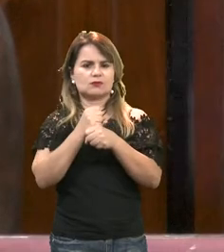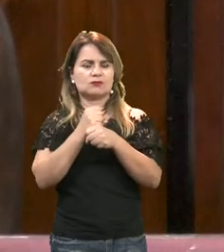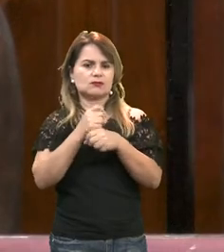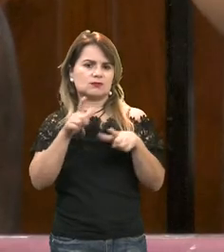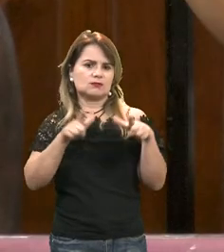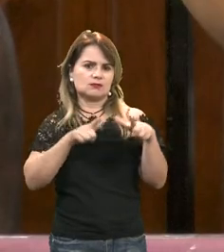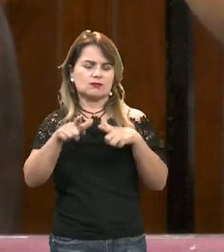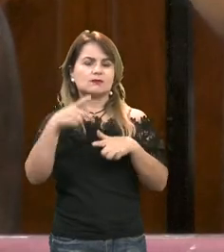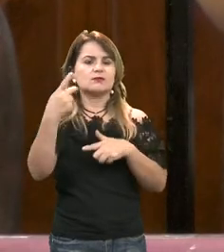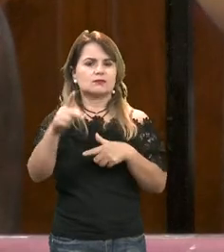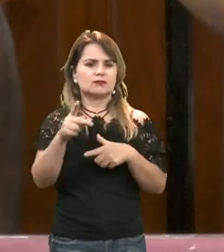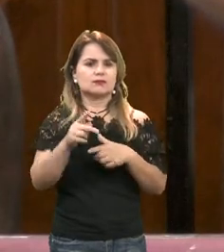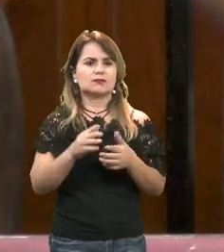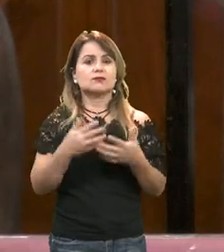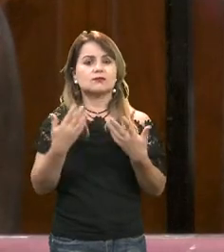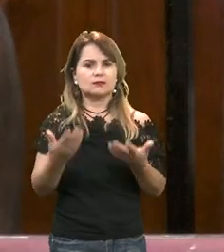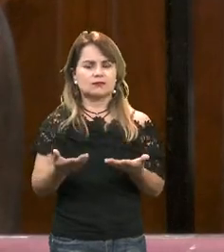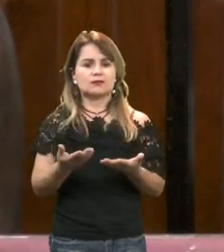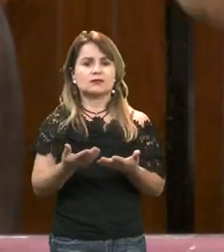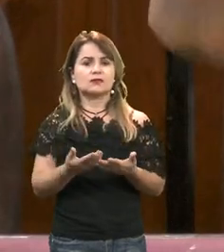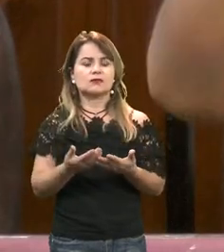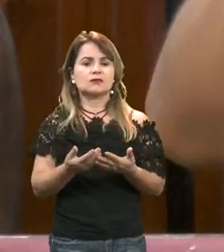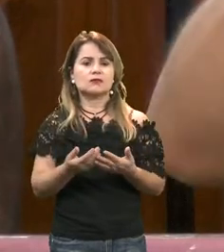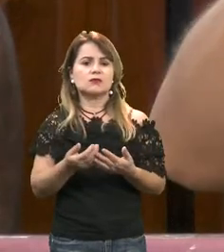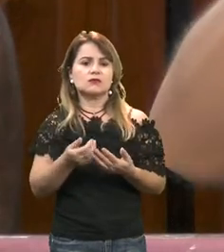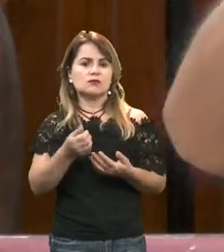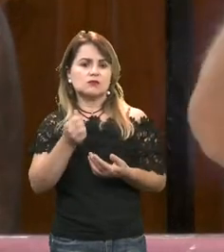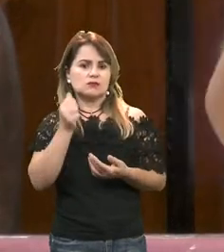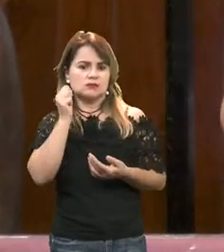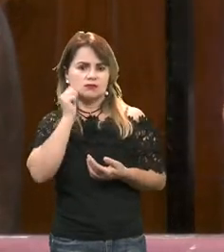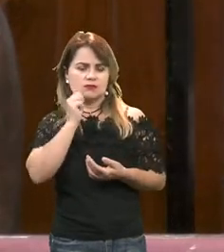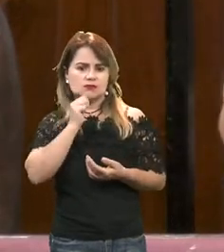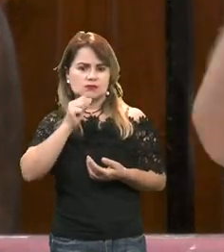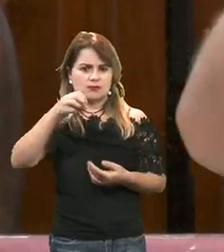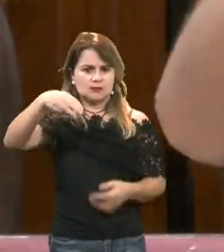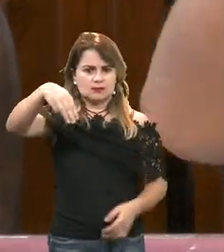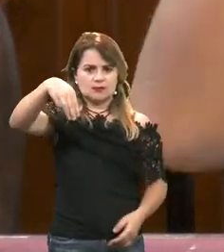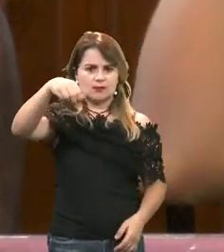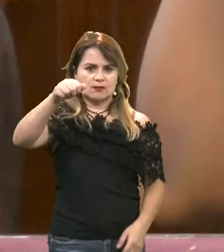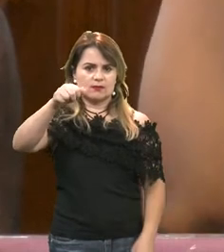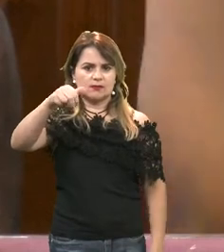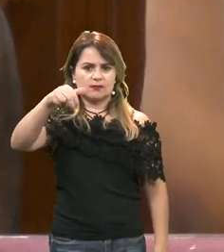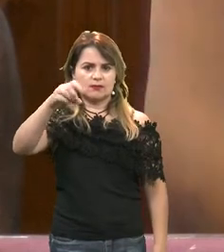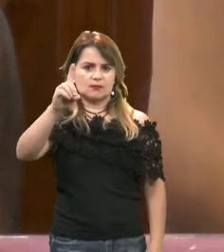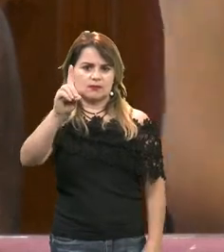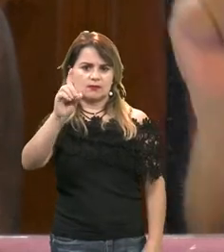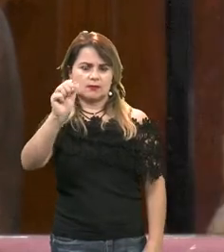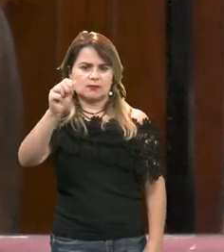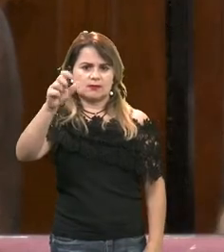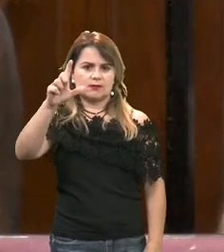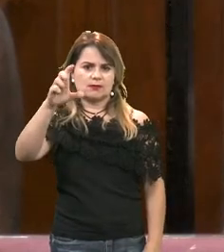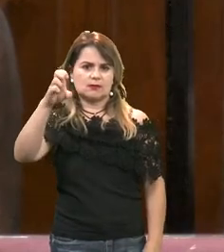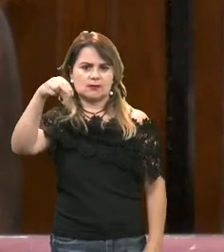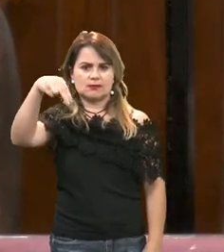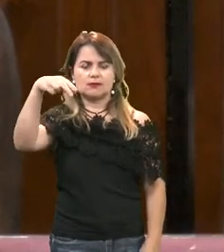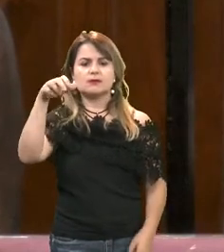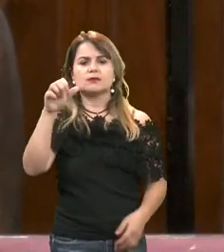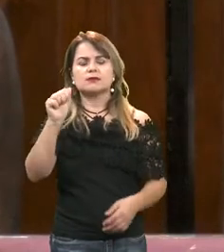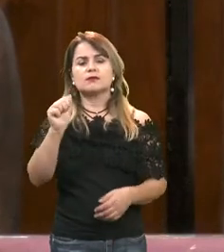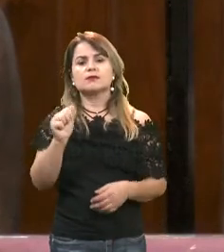mesmo, fica um exemplo da Madalena, que contou alguma coisa na horta. Uma